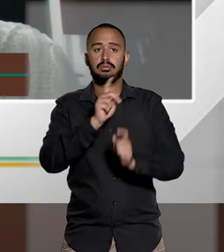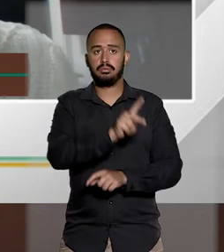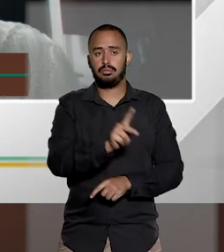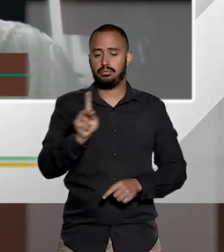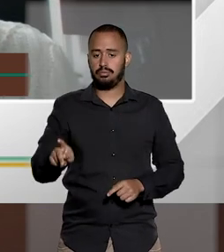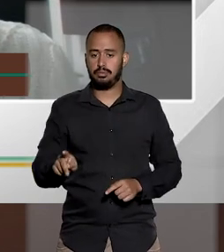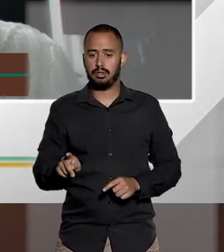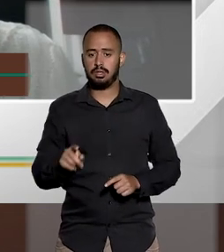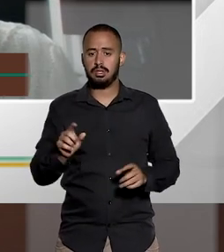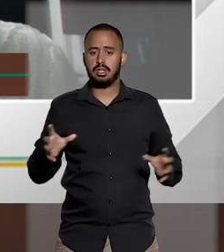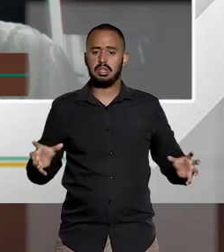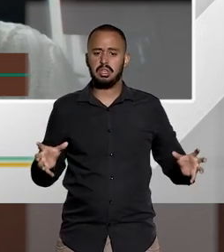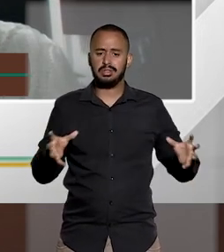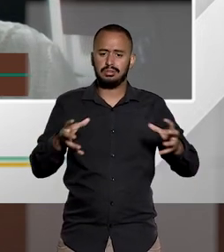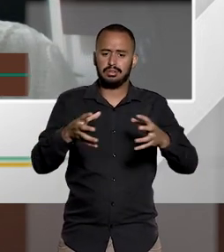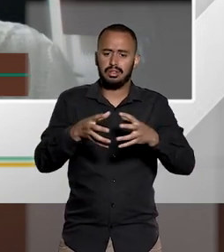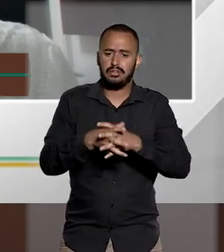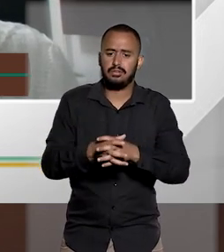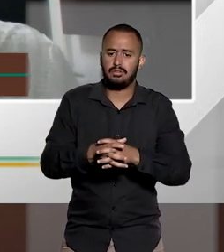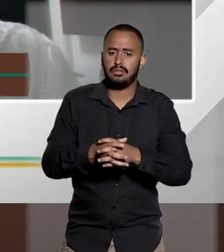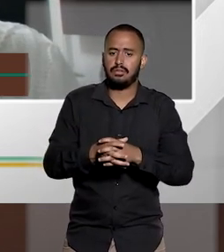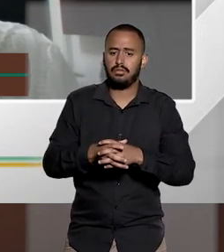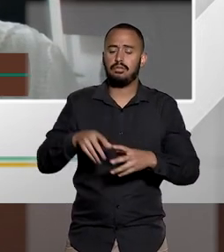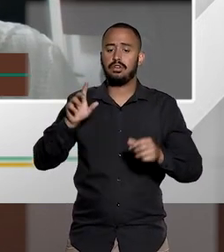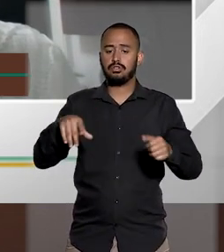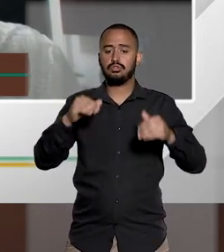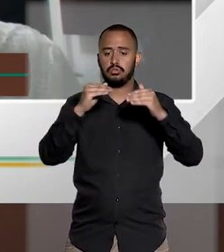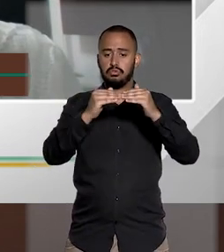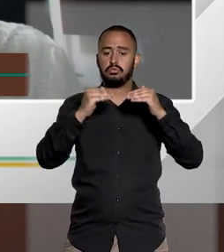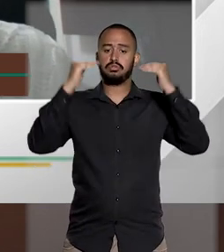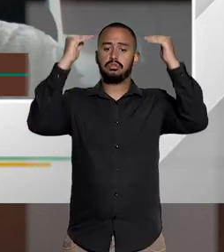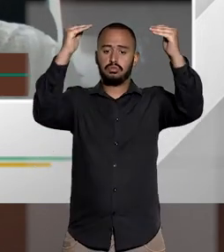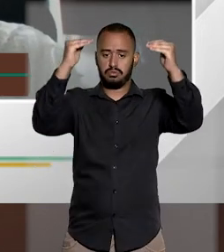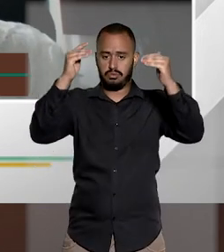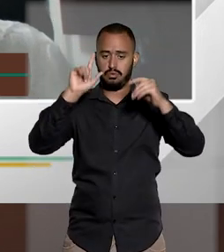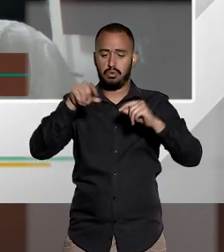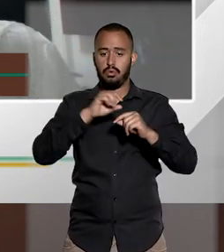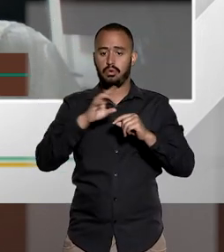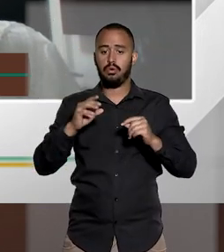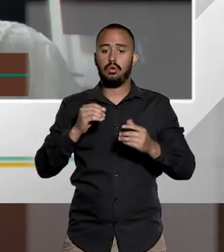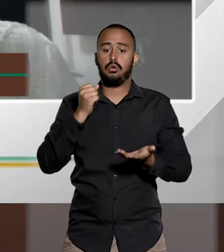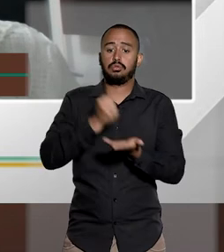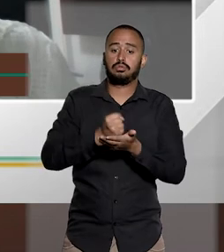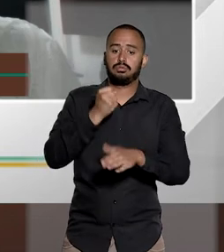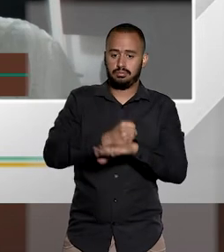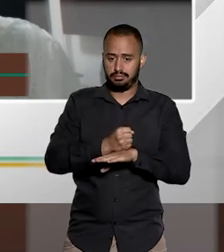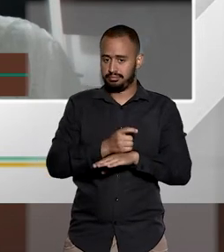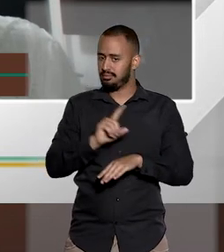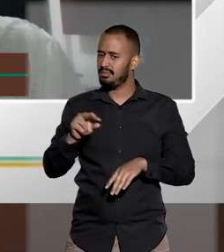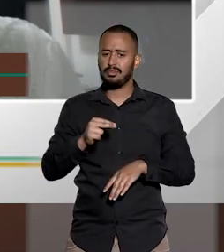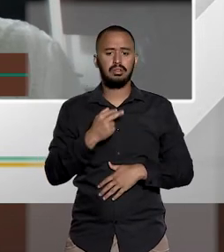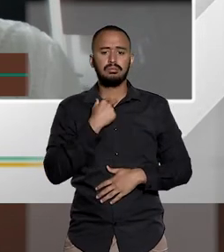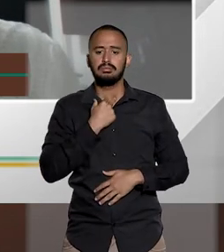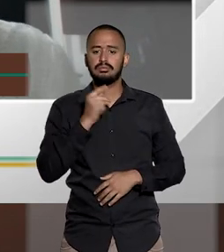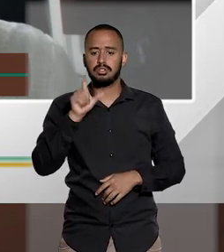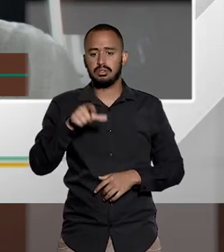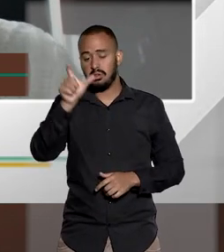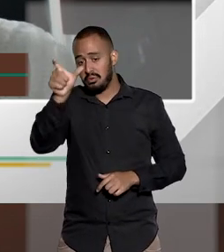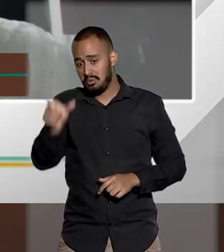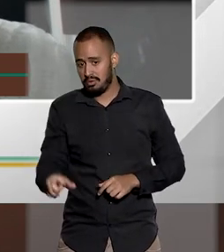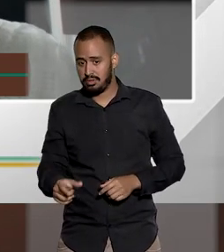pública que envolvem autoridade, que envolvem supremacia sobre o contratado. Isso não pode ser